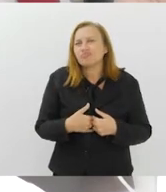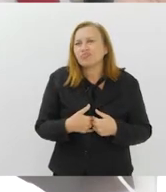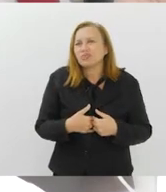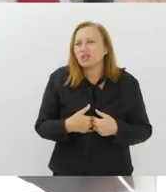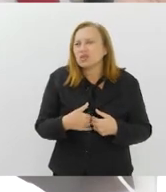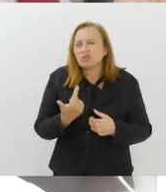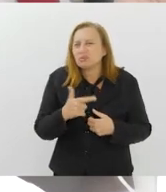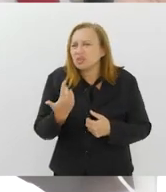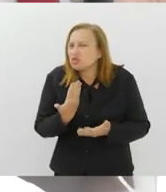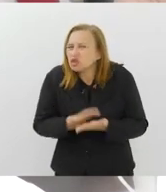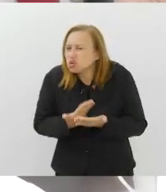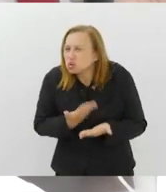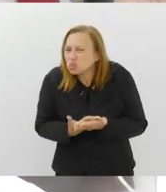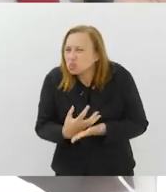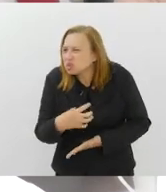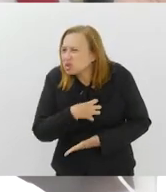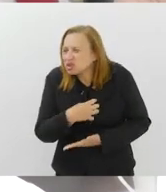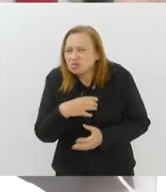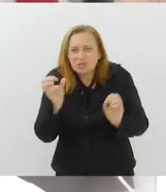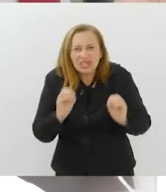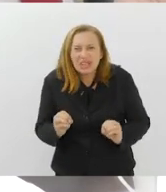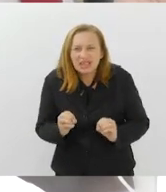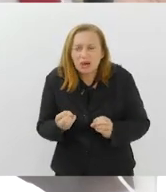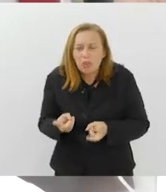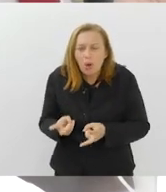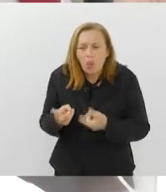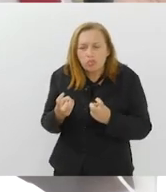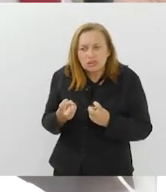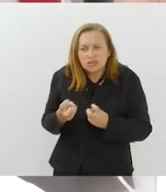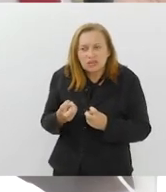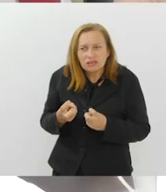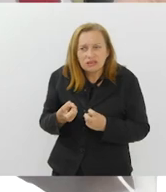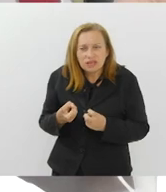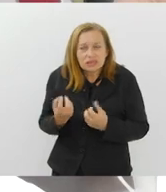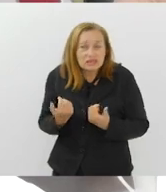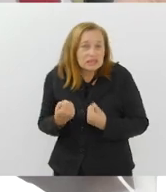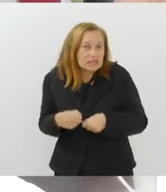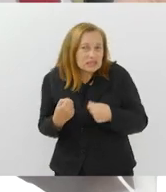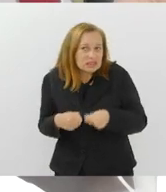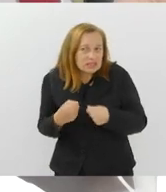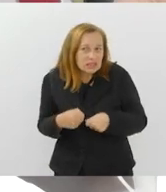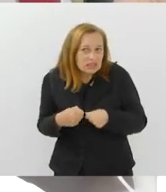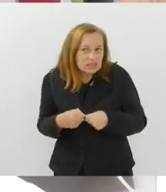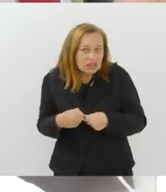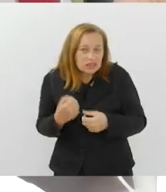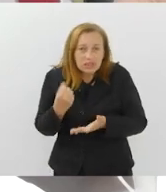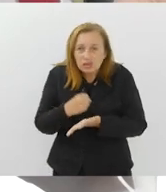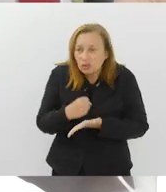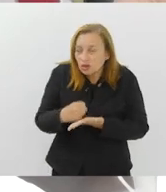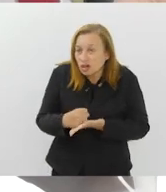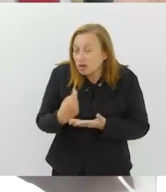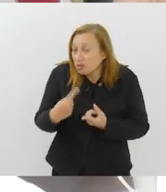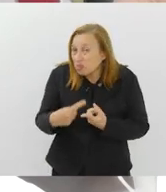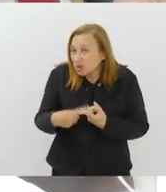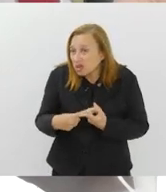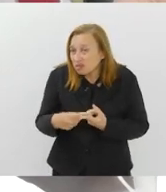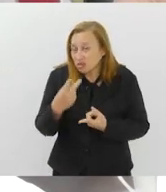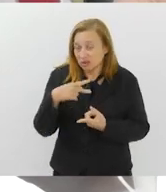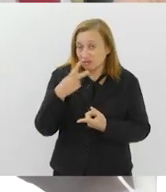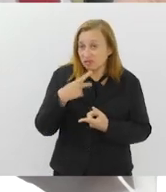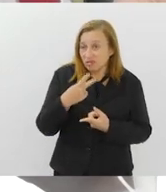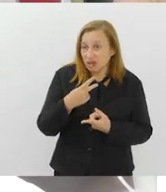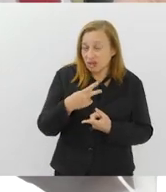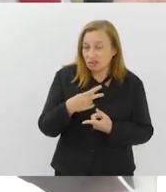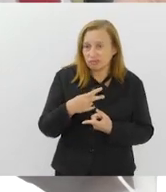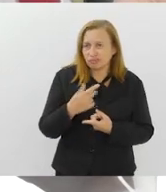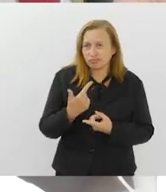houve um estudo nesse sentido para observar essa peculiaridade, especialmente desse contrato, porque quando a gente fala, e aqui